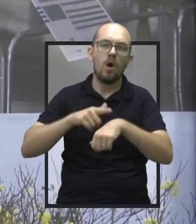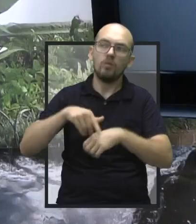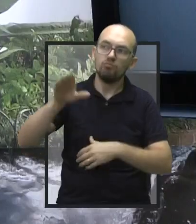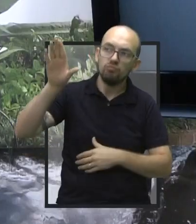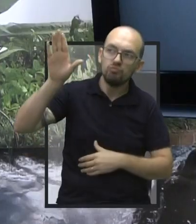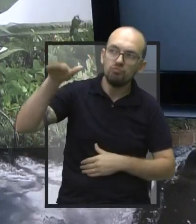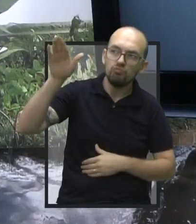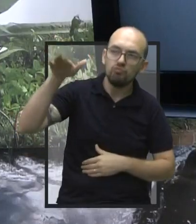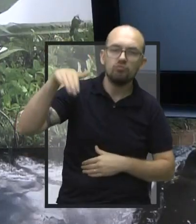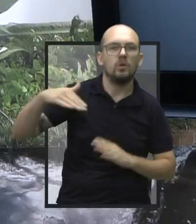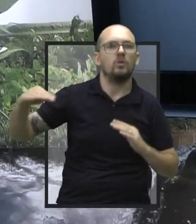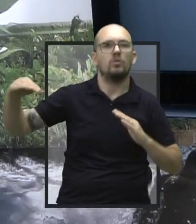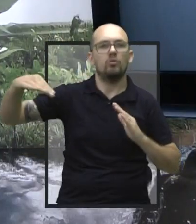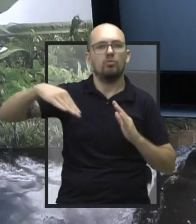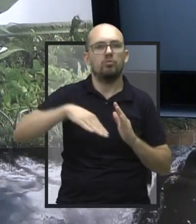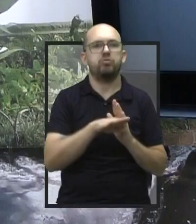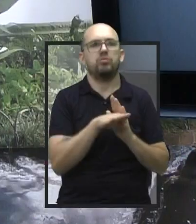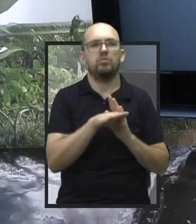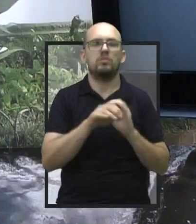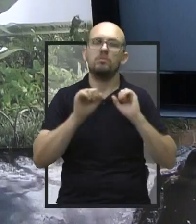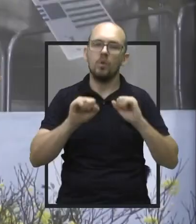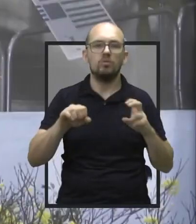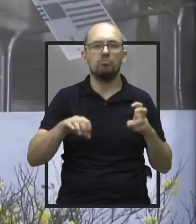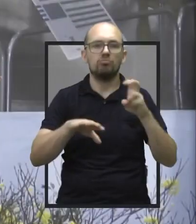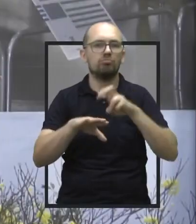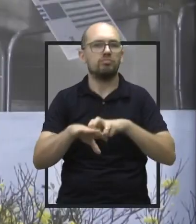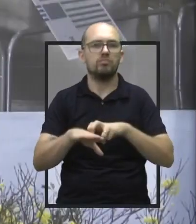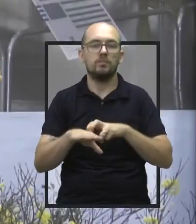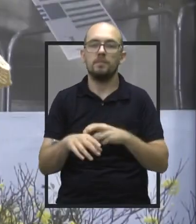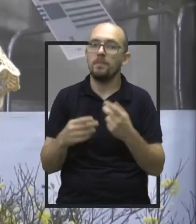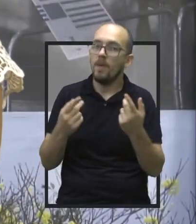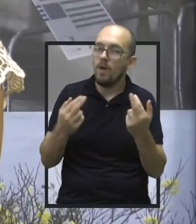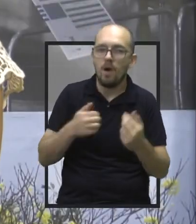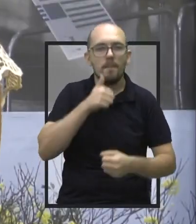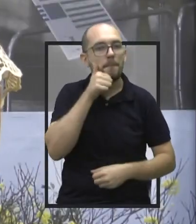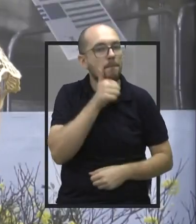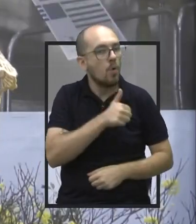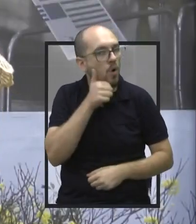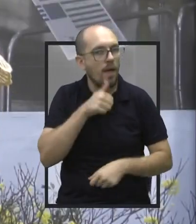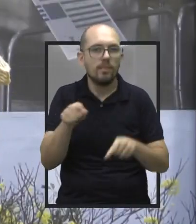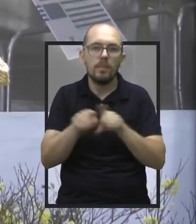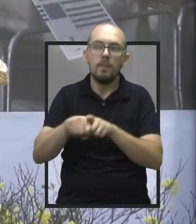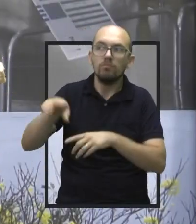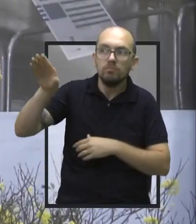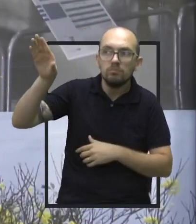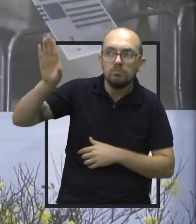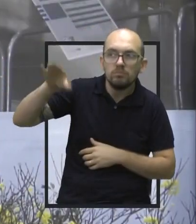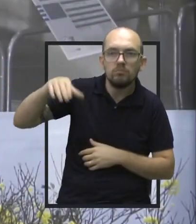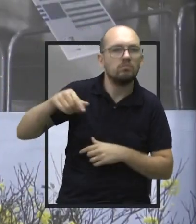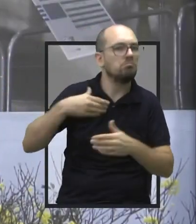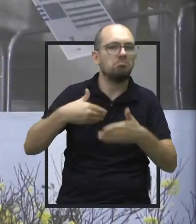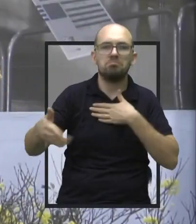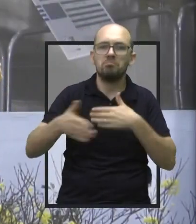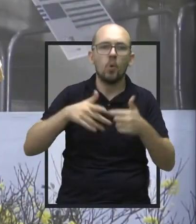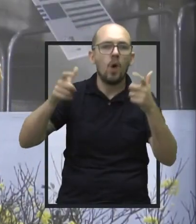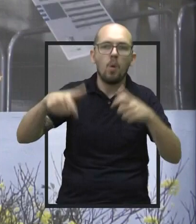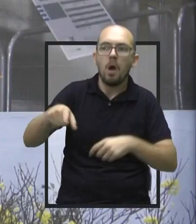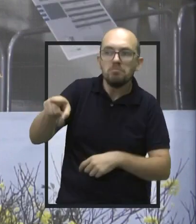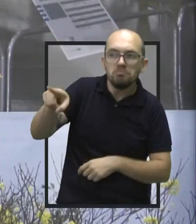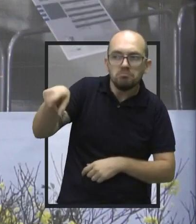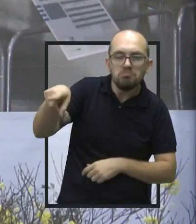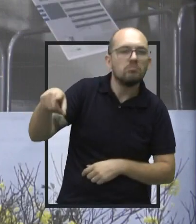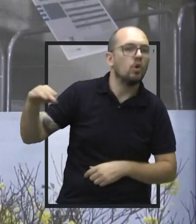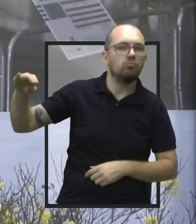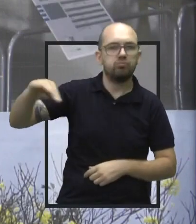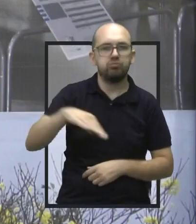Sim, é verdade. Desde que esteja no trajeto. Assim como as mulheres, né? Assim como as mulheres. Desde que esteja no trajeto do ônibus, né? E seja um lugar que